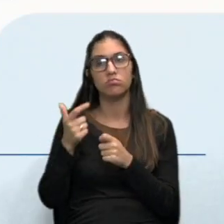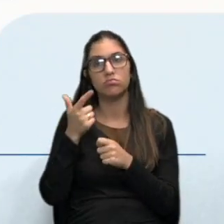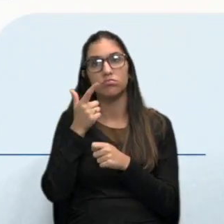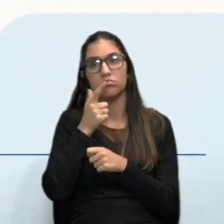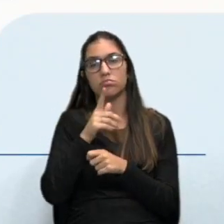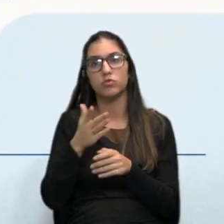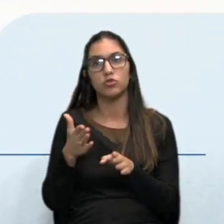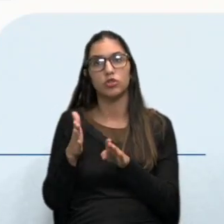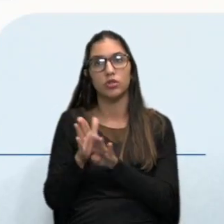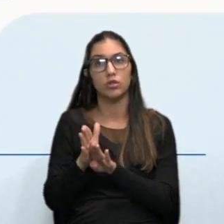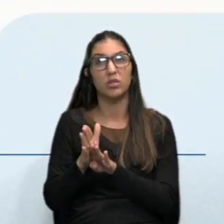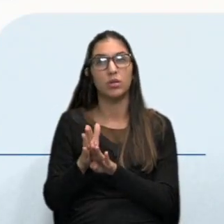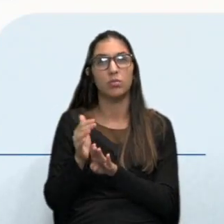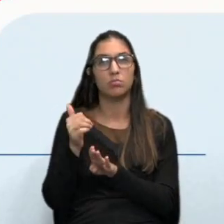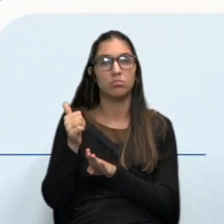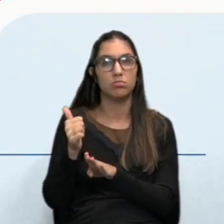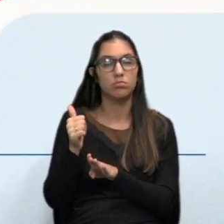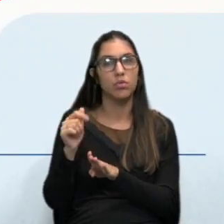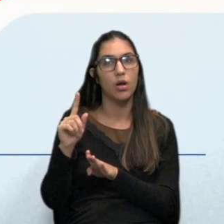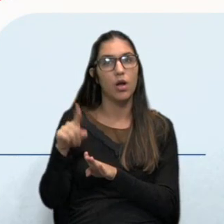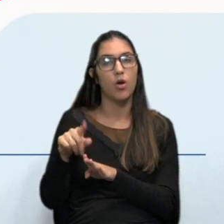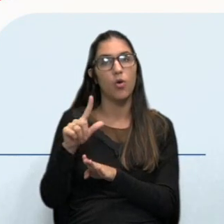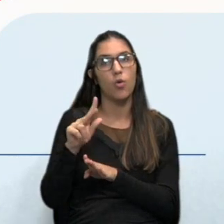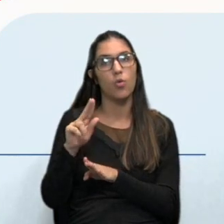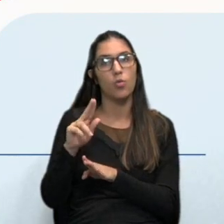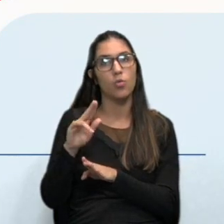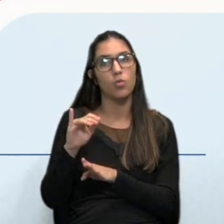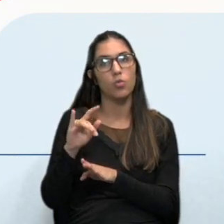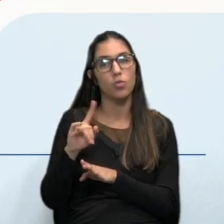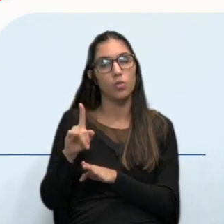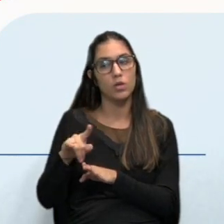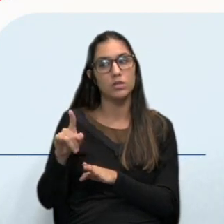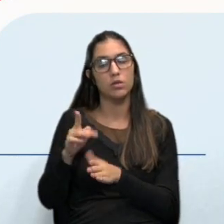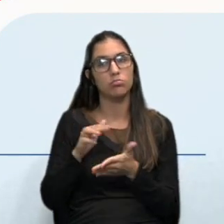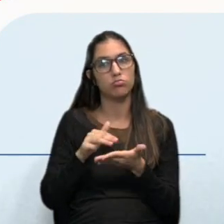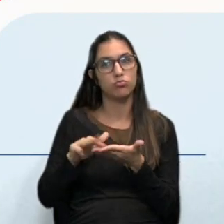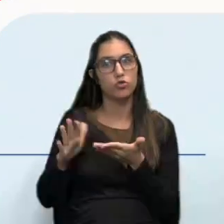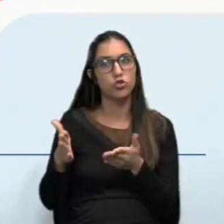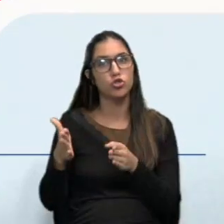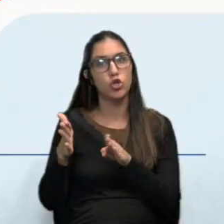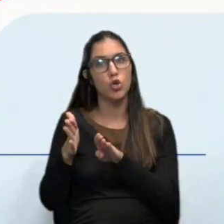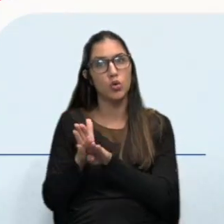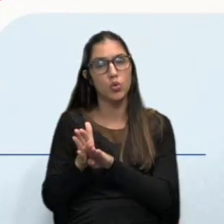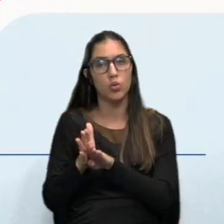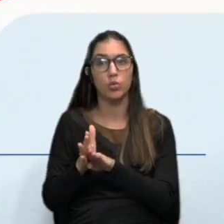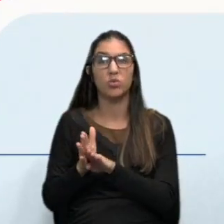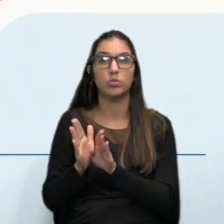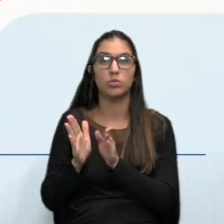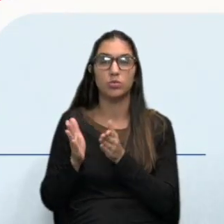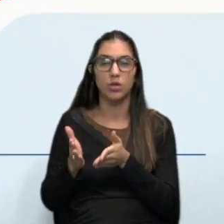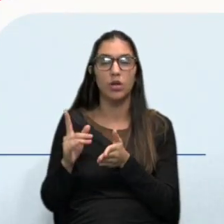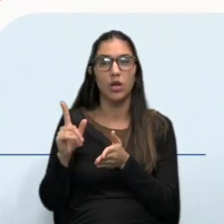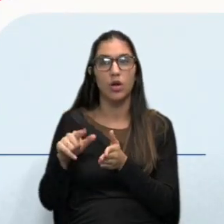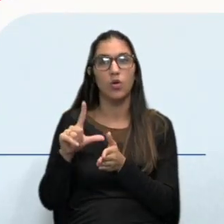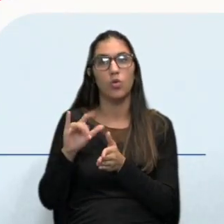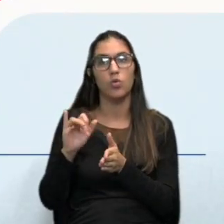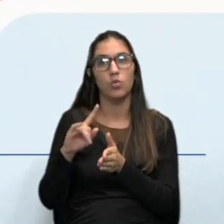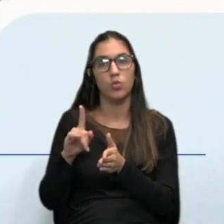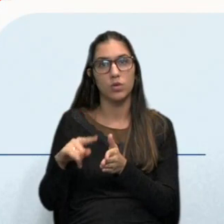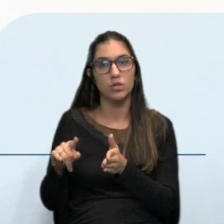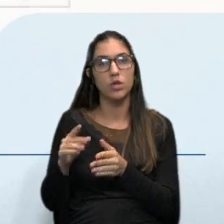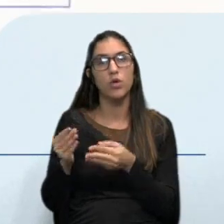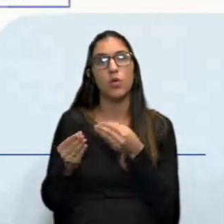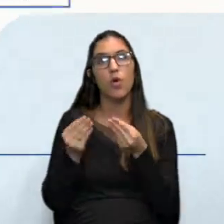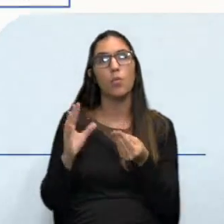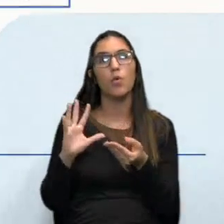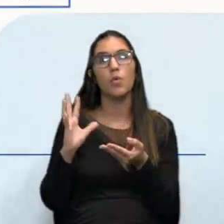finalmente chegar no destinatário, que é o Luiz. Então a mensagem lá chegou no destinatário, que é o Luiz. E como